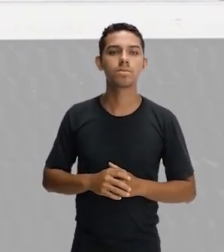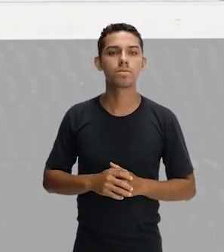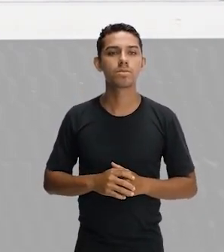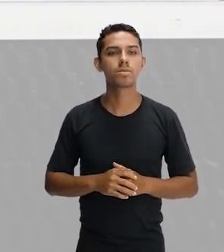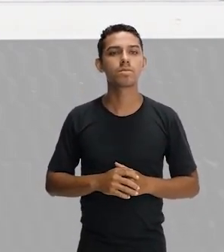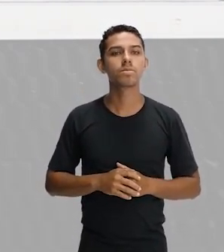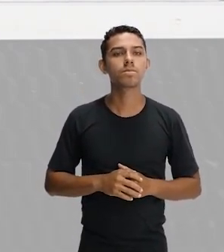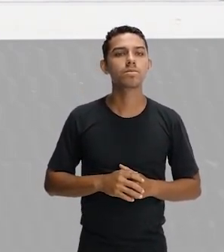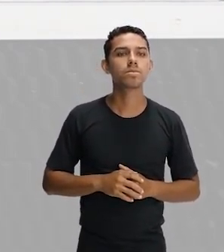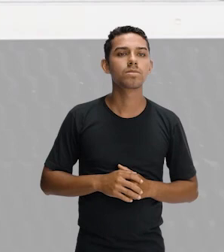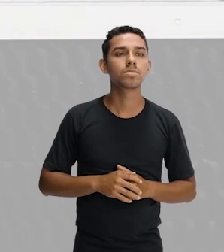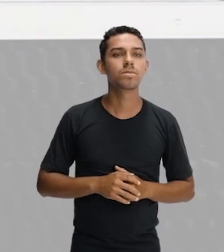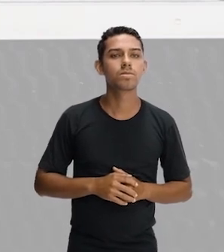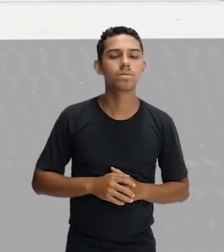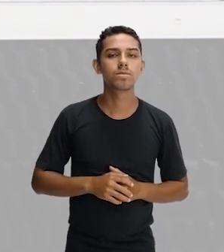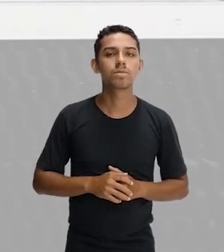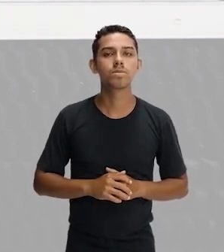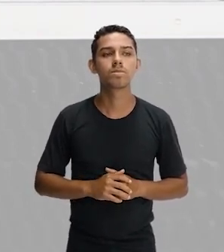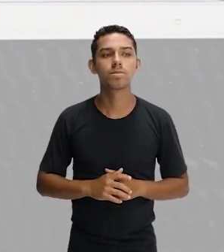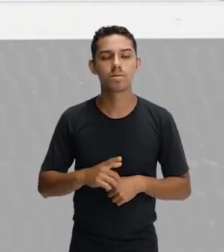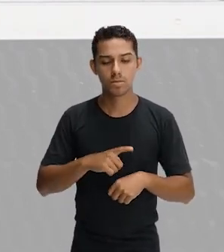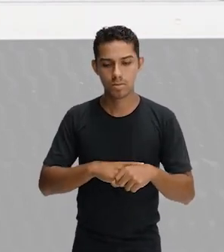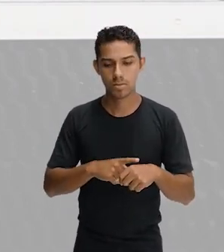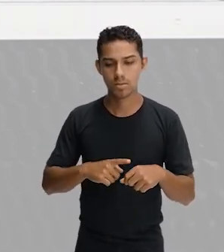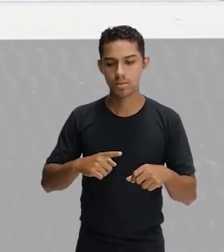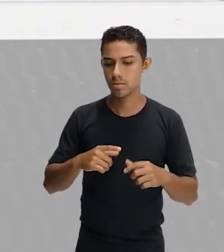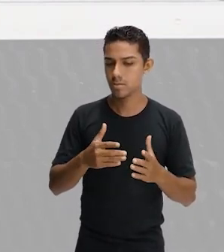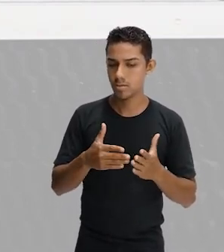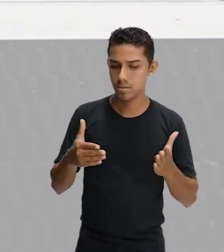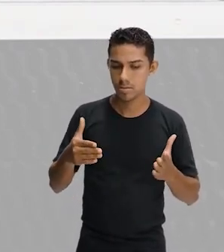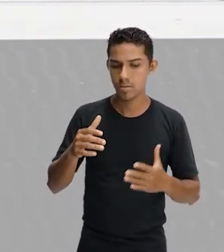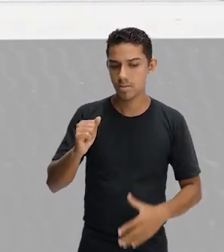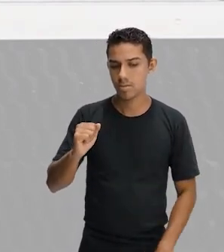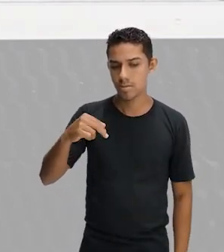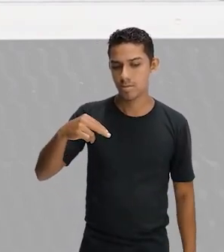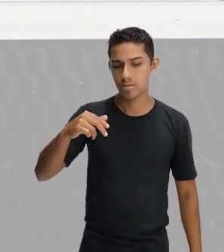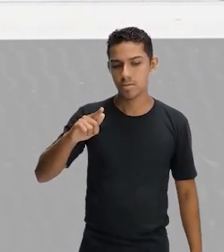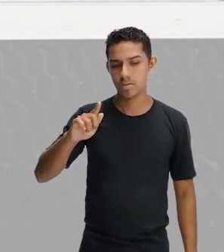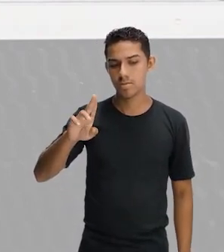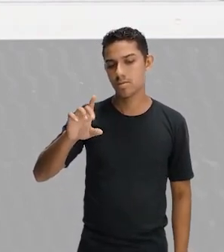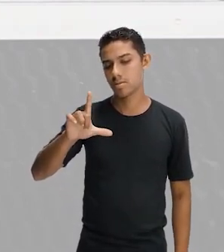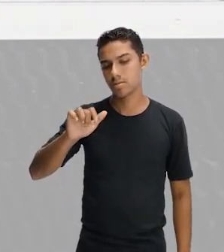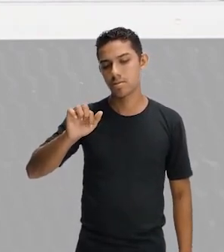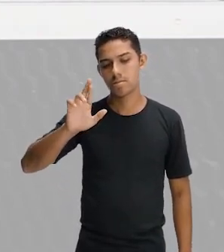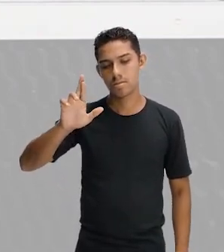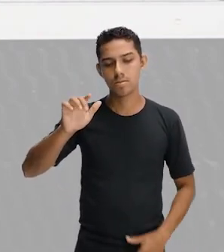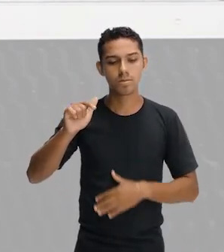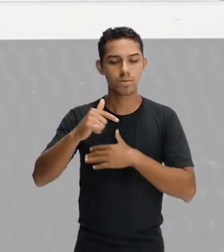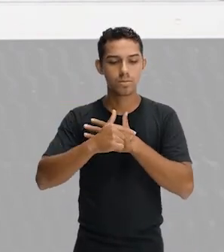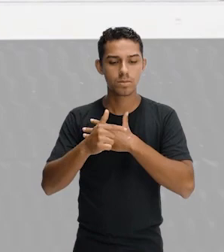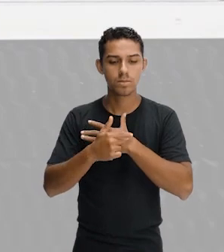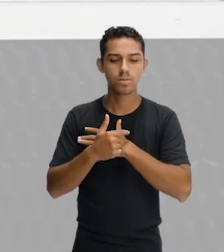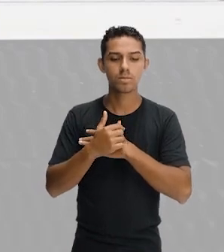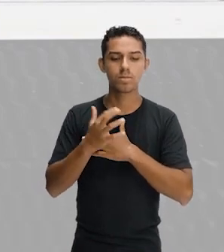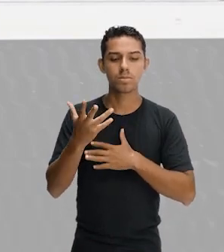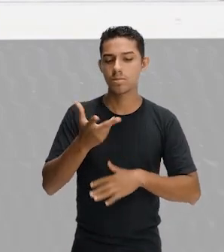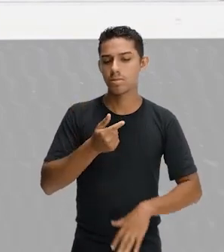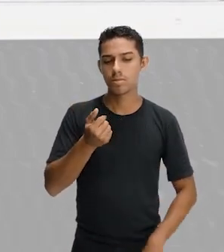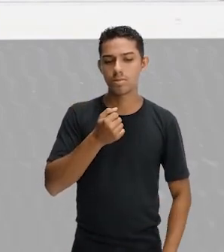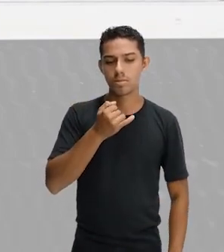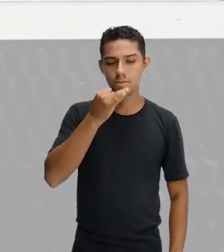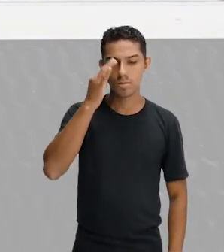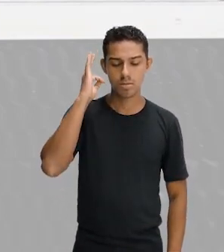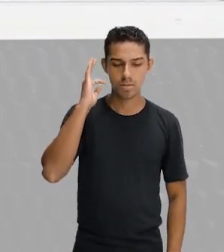momento angular em função da velocidade linear. Ok? Então, o